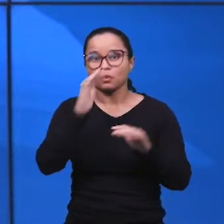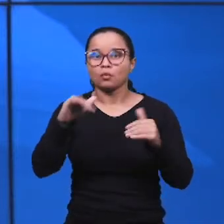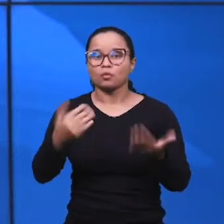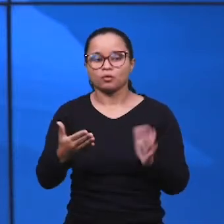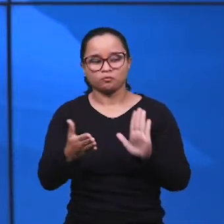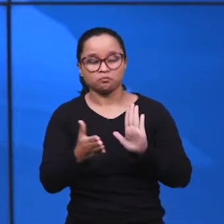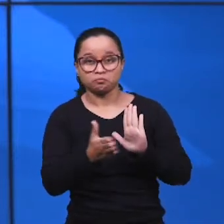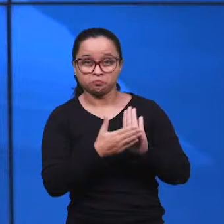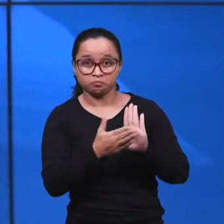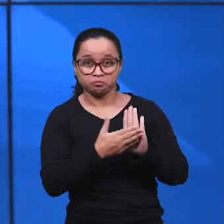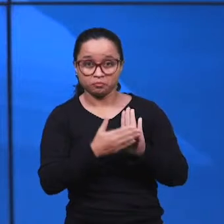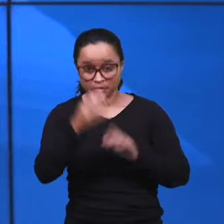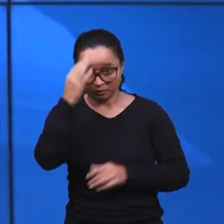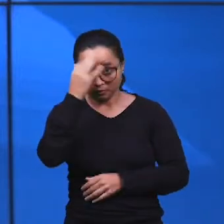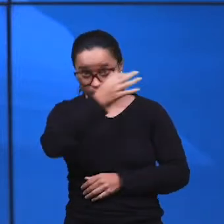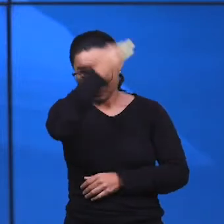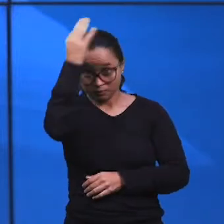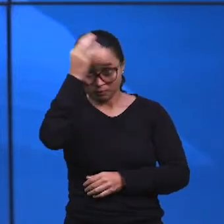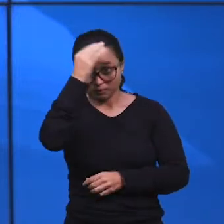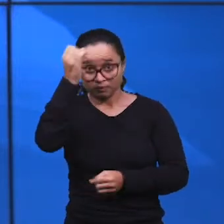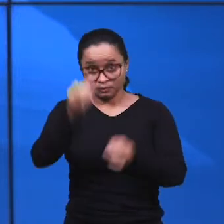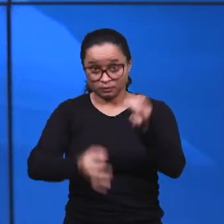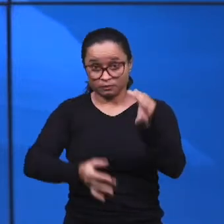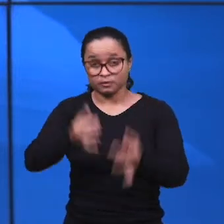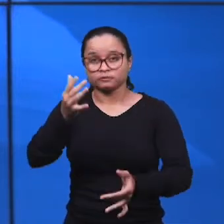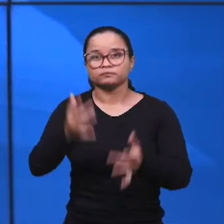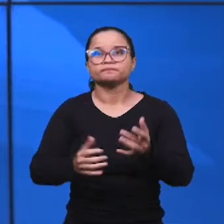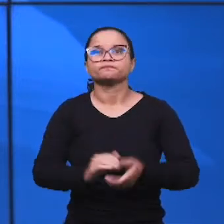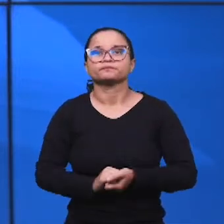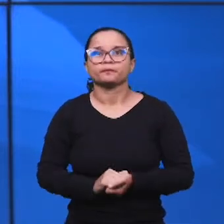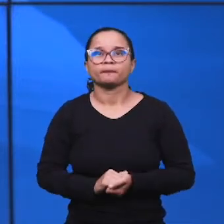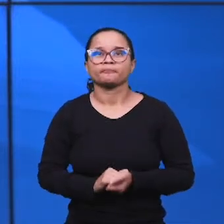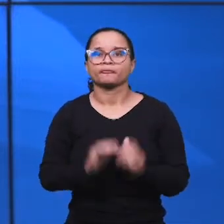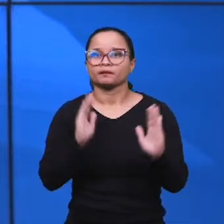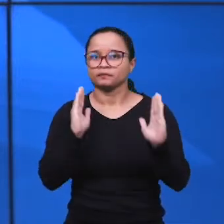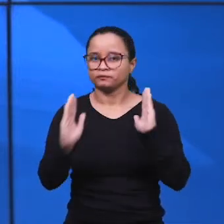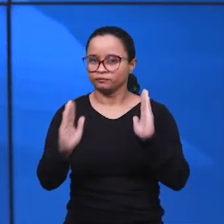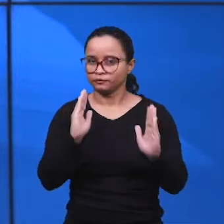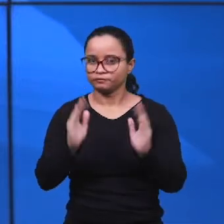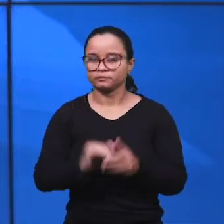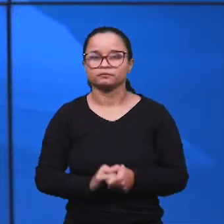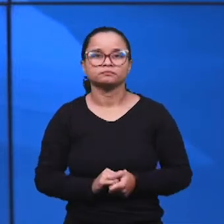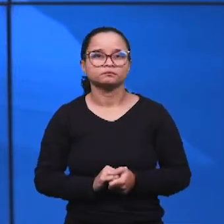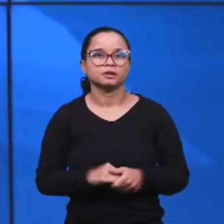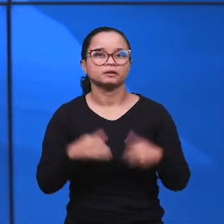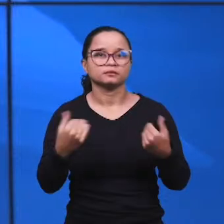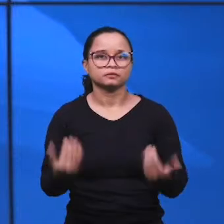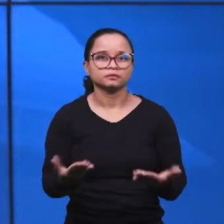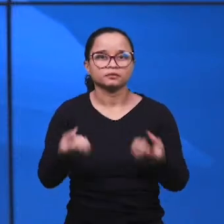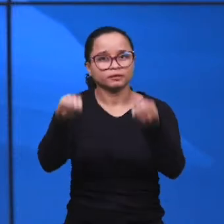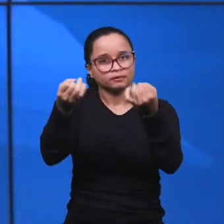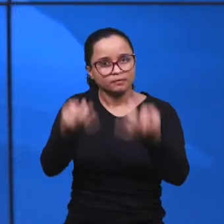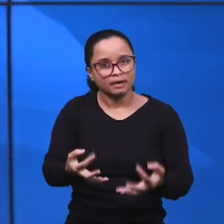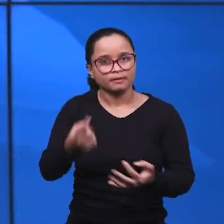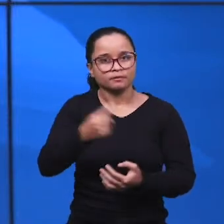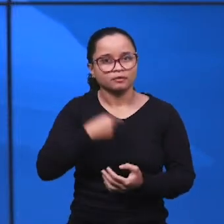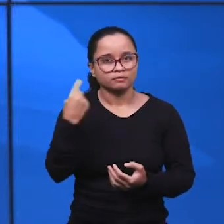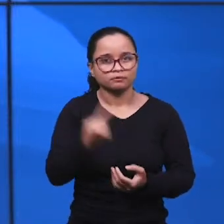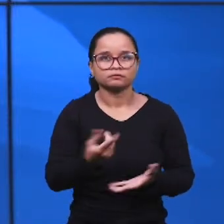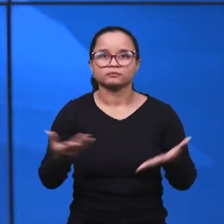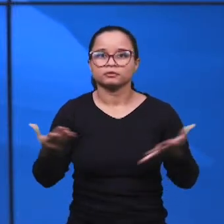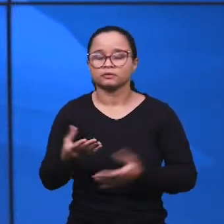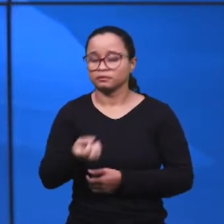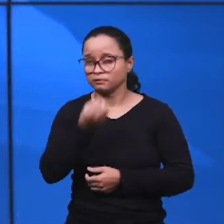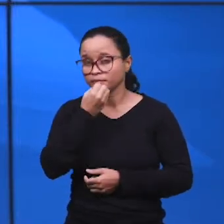do Espírito Santo com esse derramamento do Espírito Santo nesse período. E quem vai nos dar essa explicação, por sinal muito